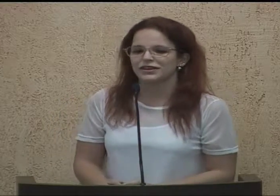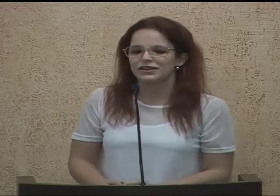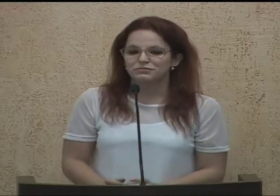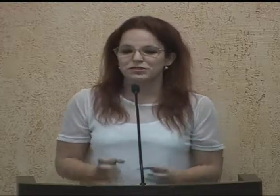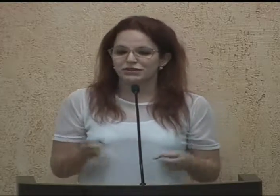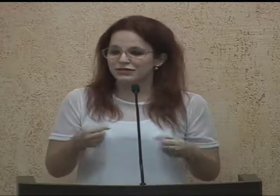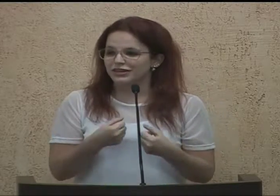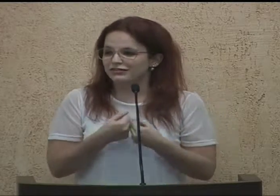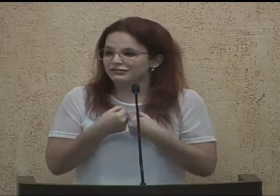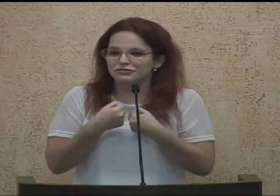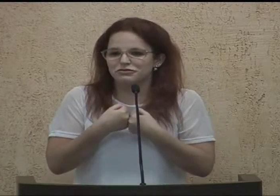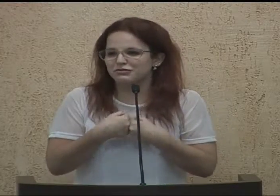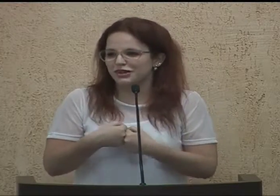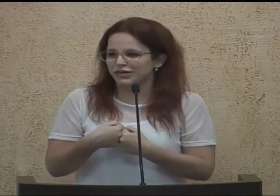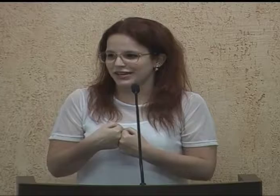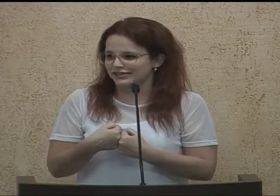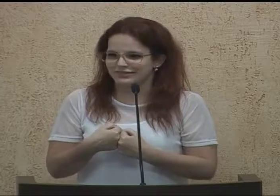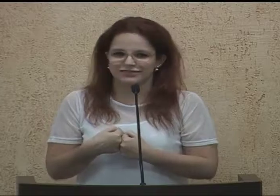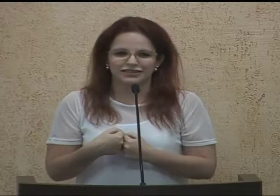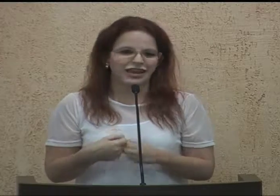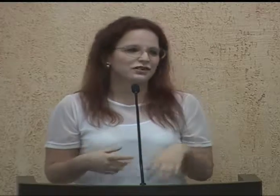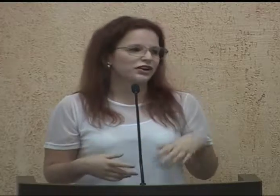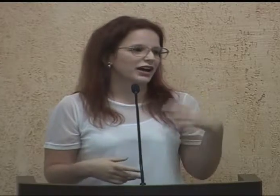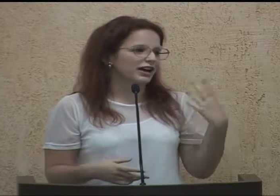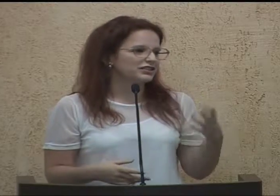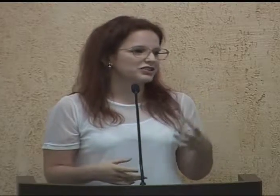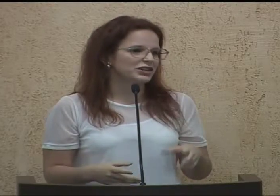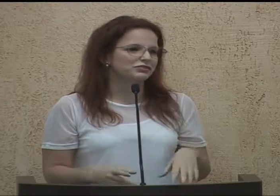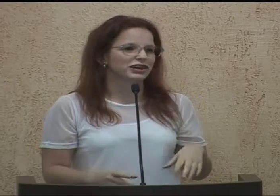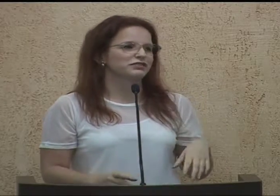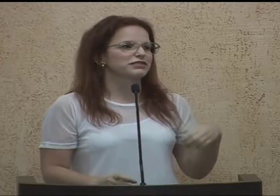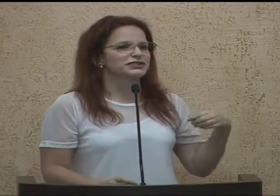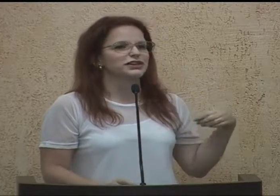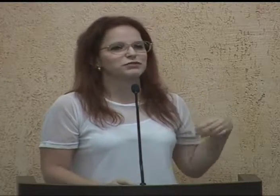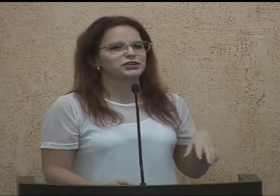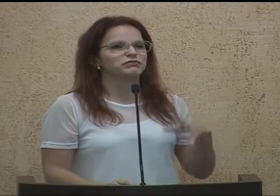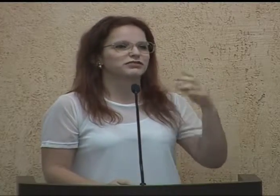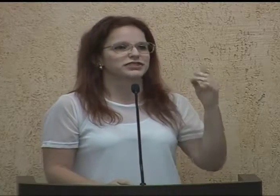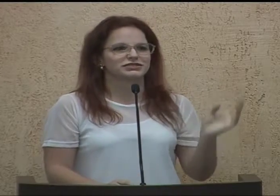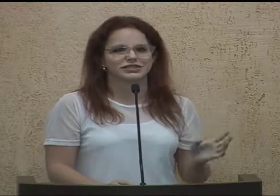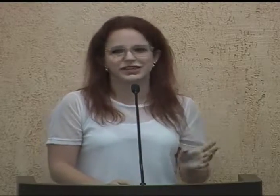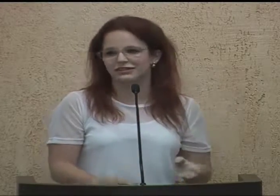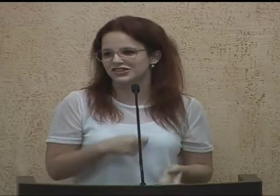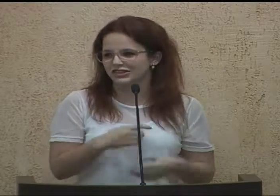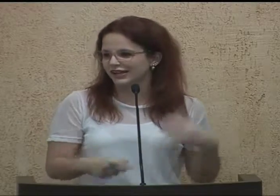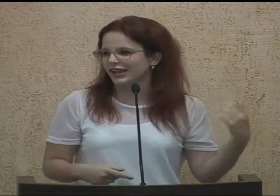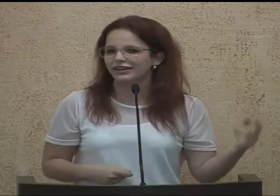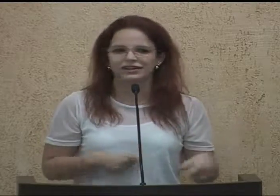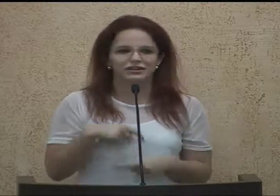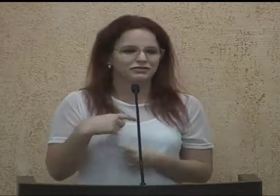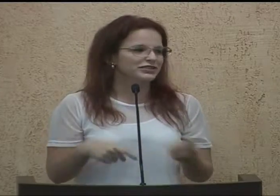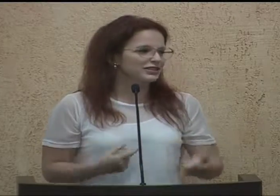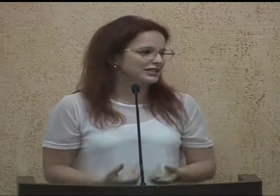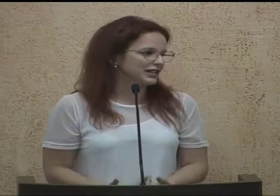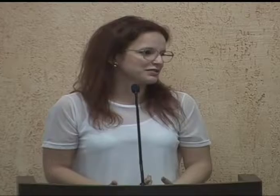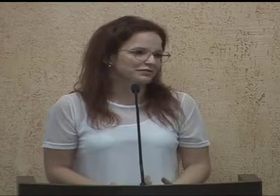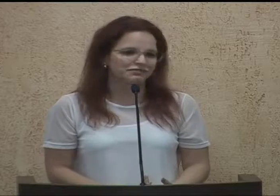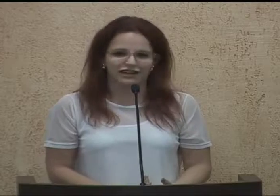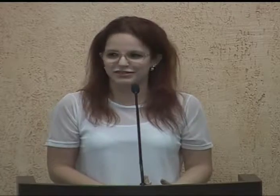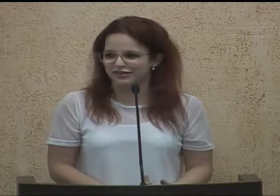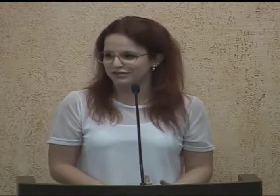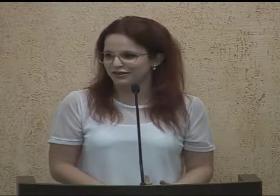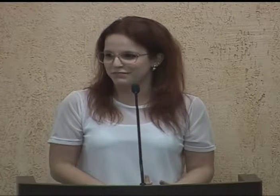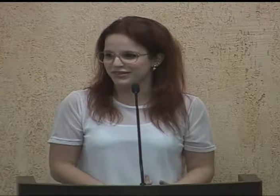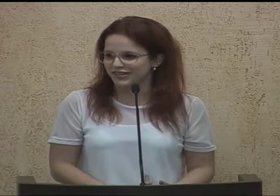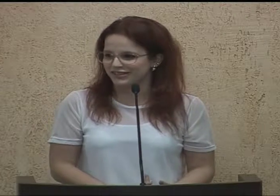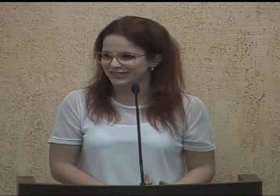investigar. Por quê? Porque não gruda mais. Agora, a antiga, o que aconteceu em 1960, já está lá. Quantas vezes elas não